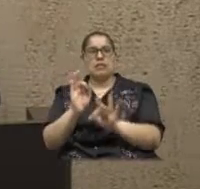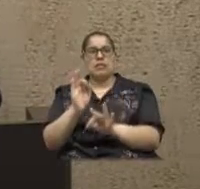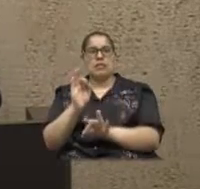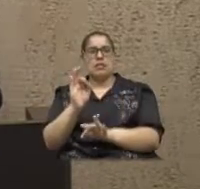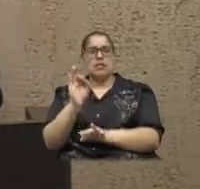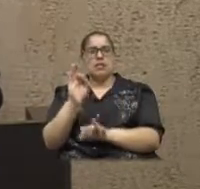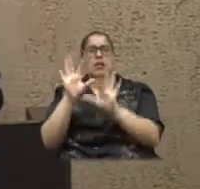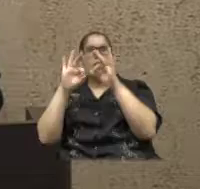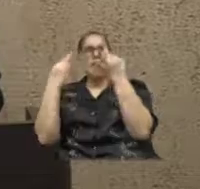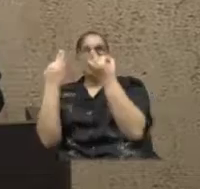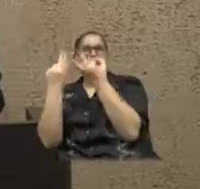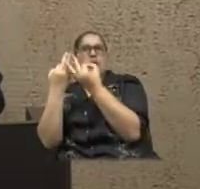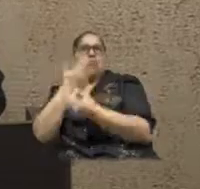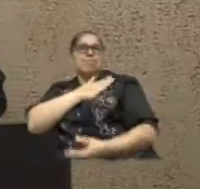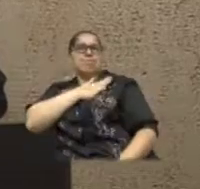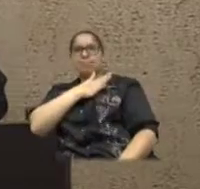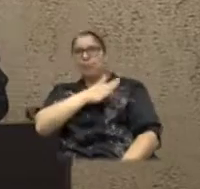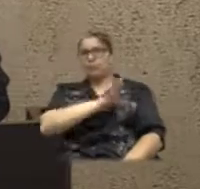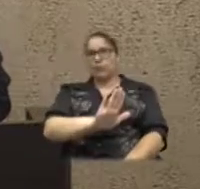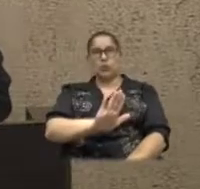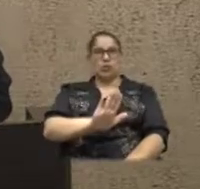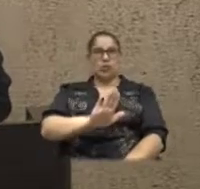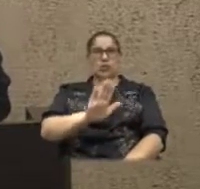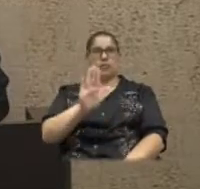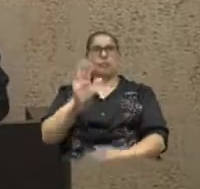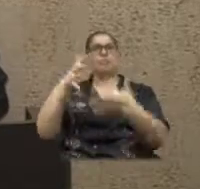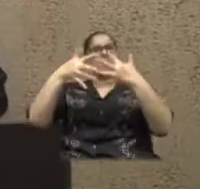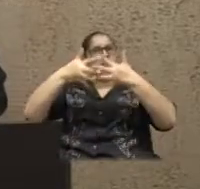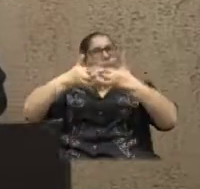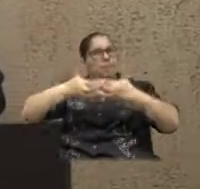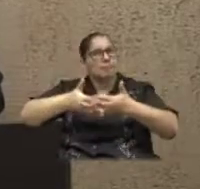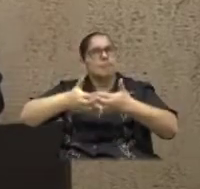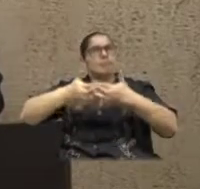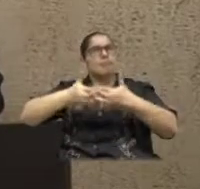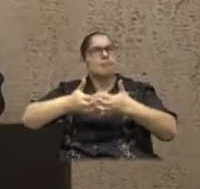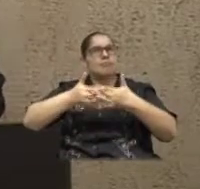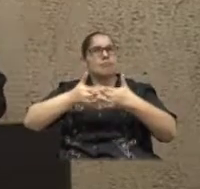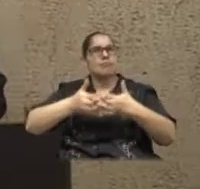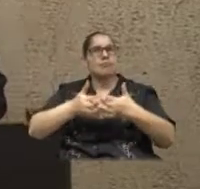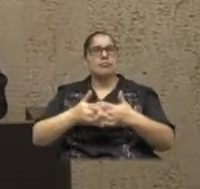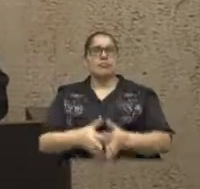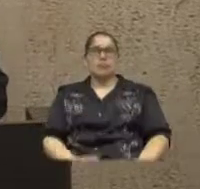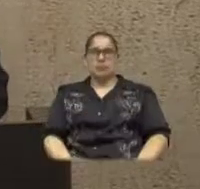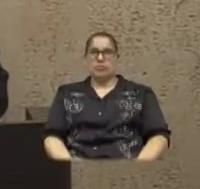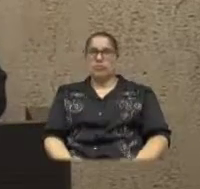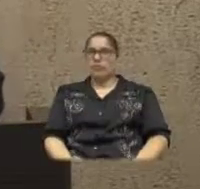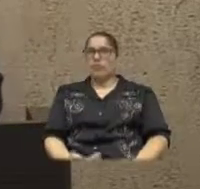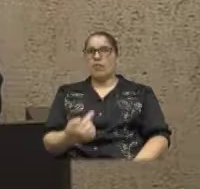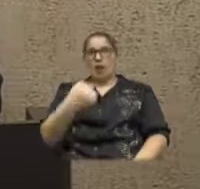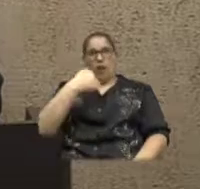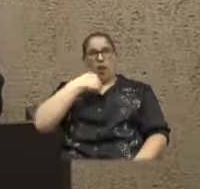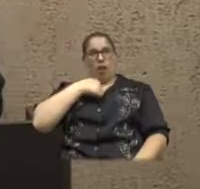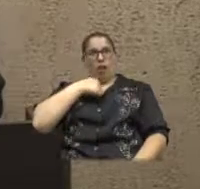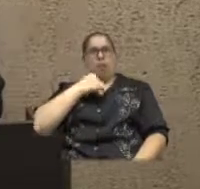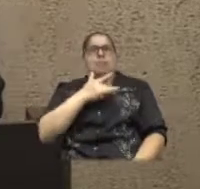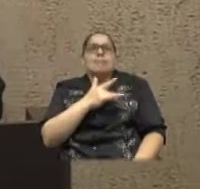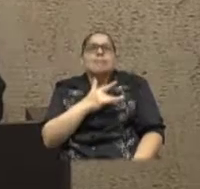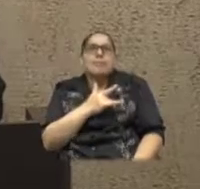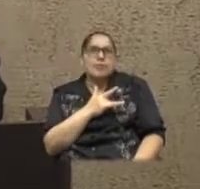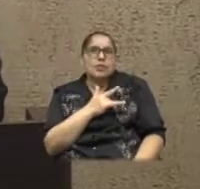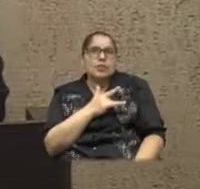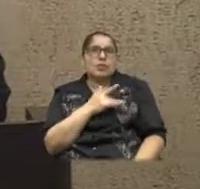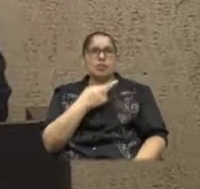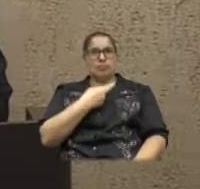estamos vivendo o dia de hoje. Então, eu quero me solidarizar com a